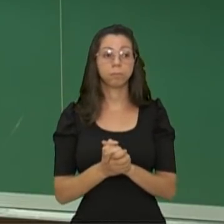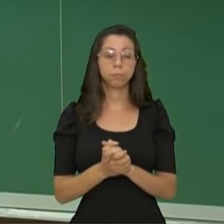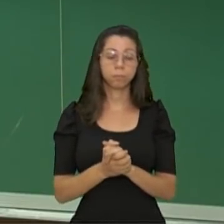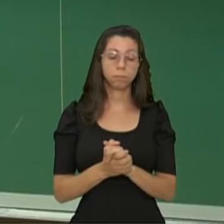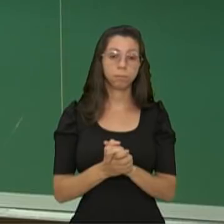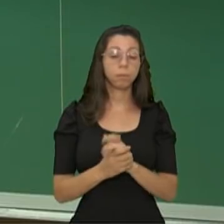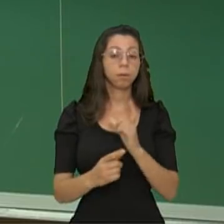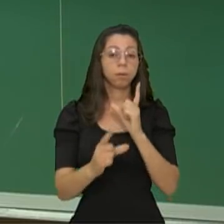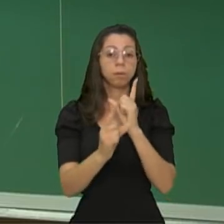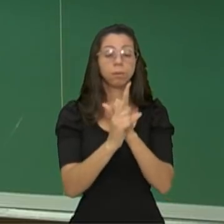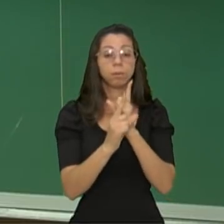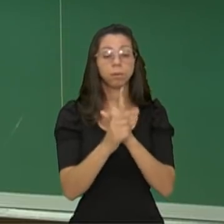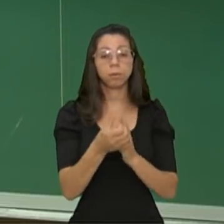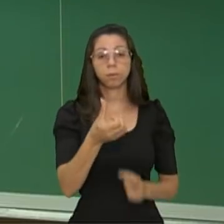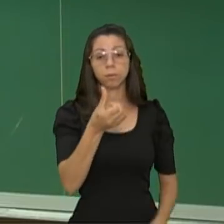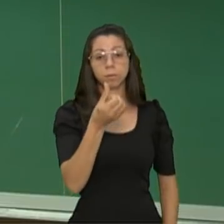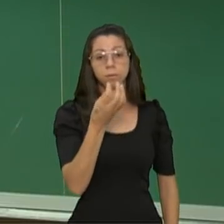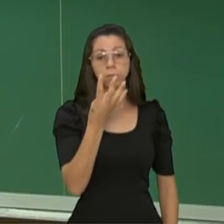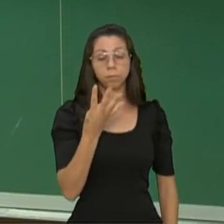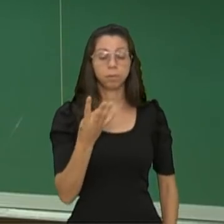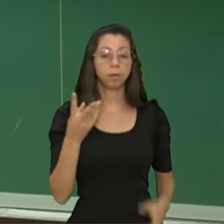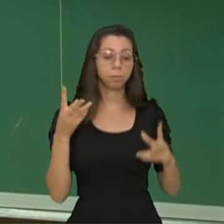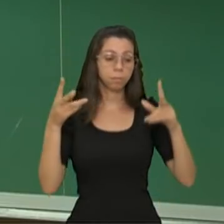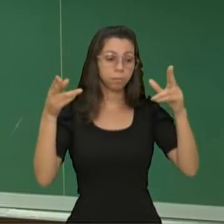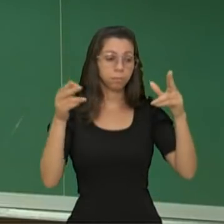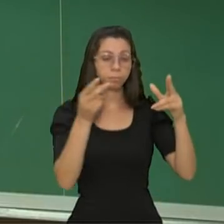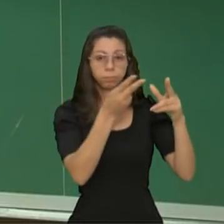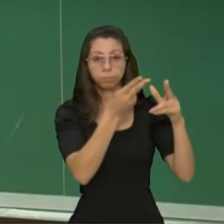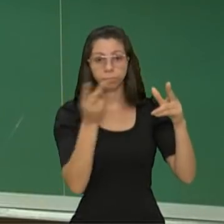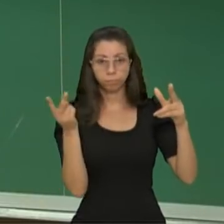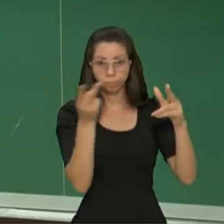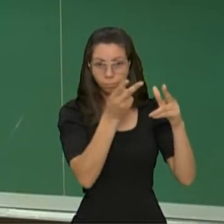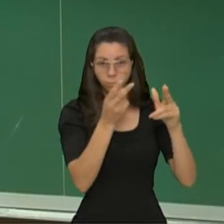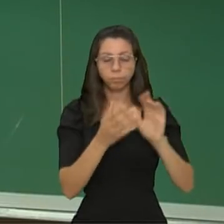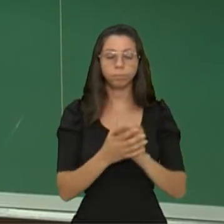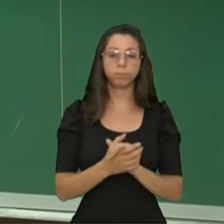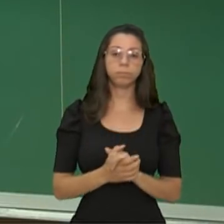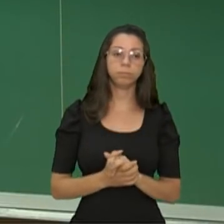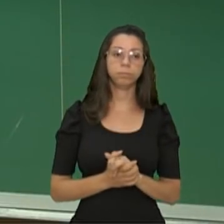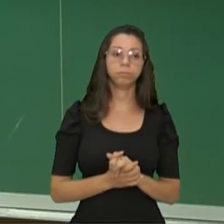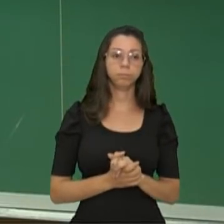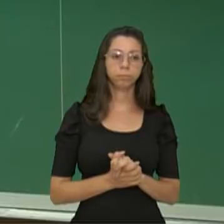64. Encontramos a igualdade solicitada no enunciado do exercício.